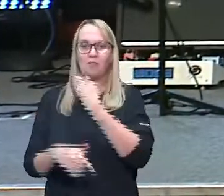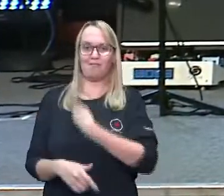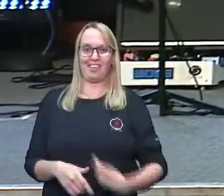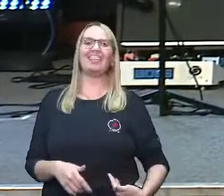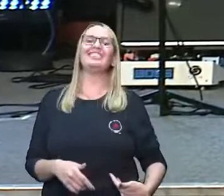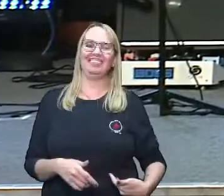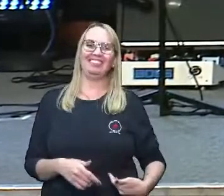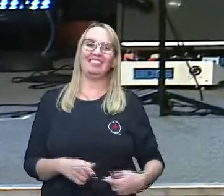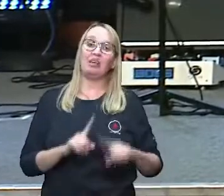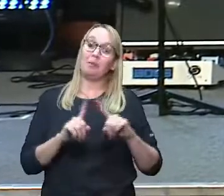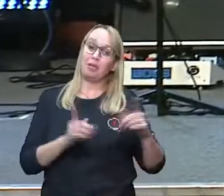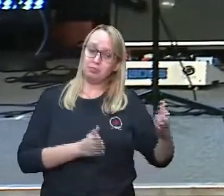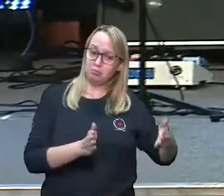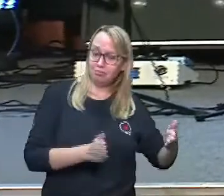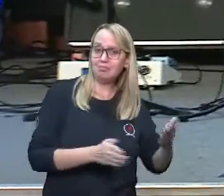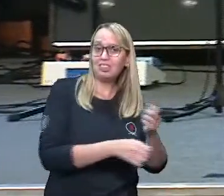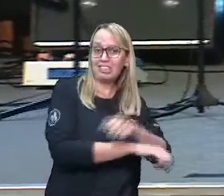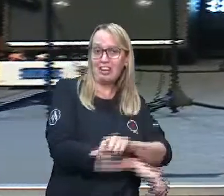Só que é uma fase.